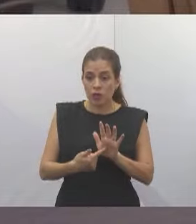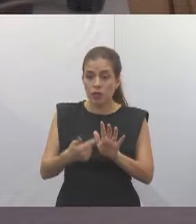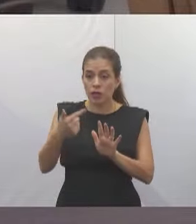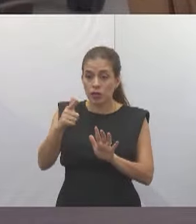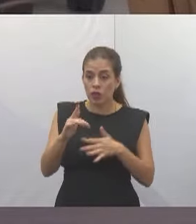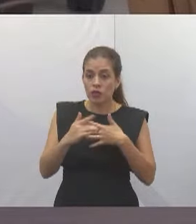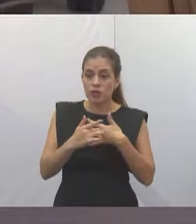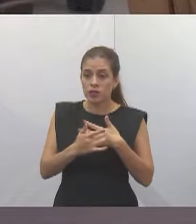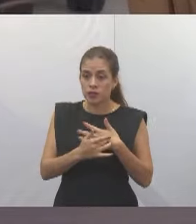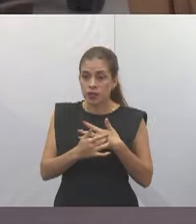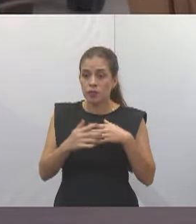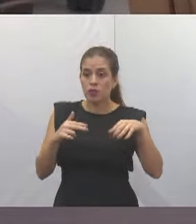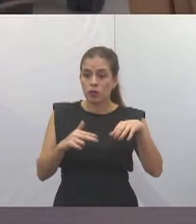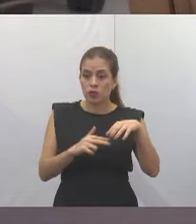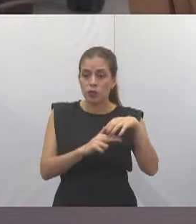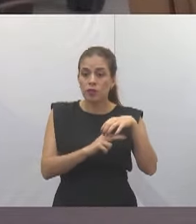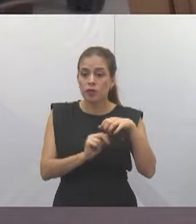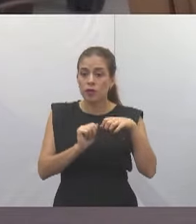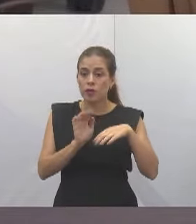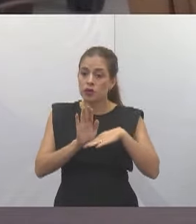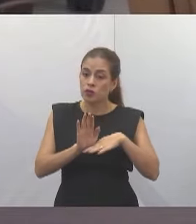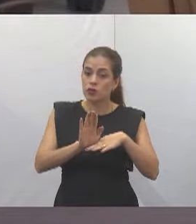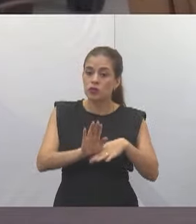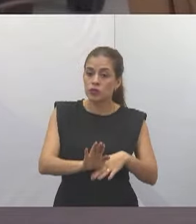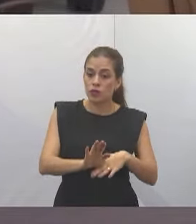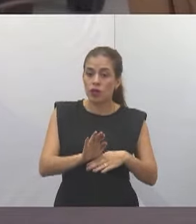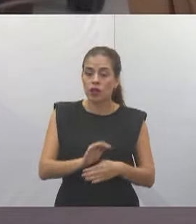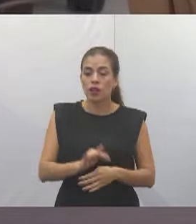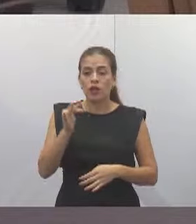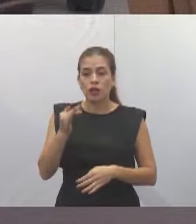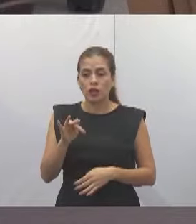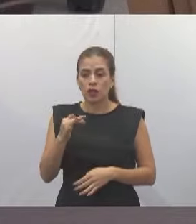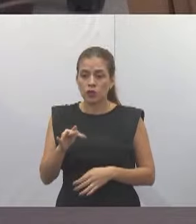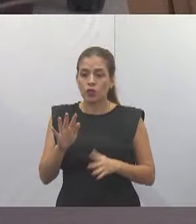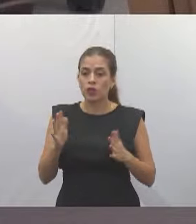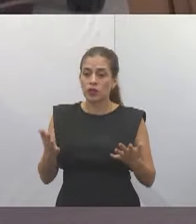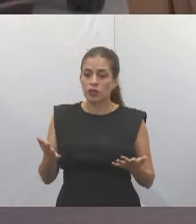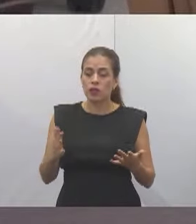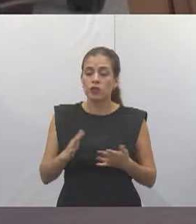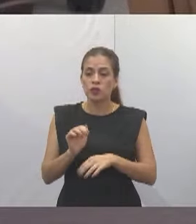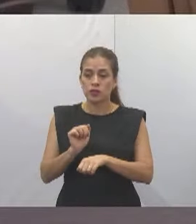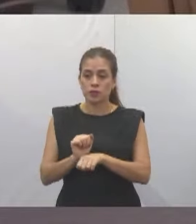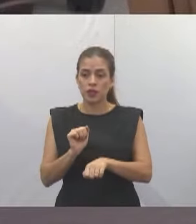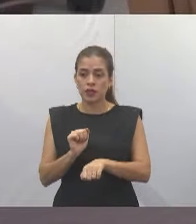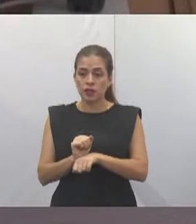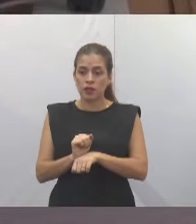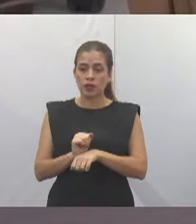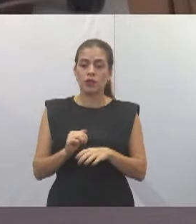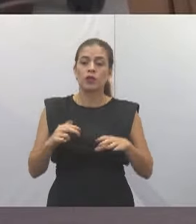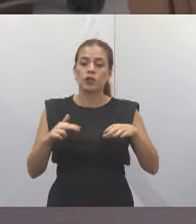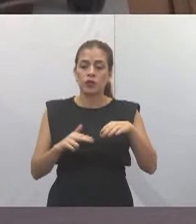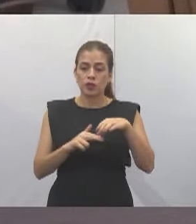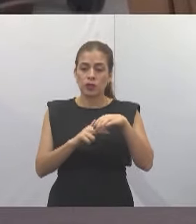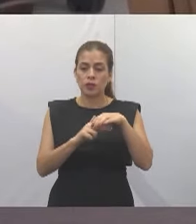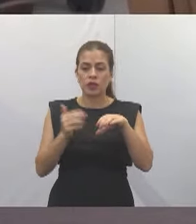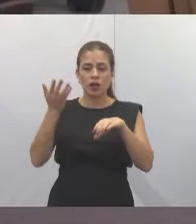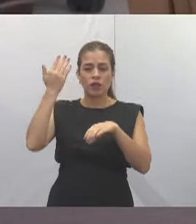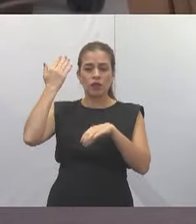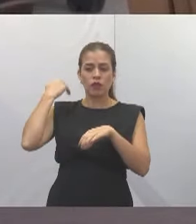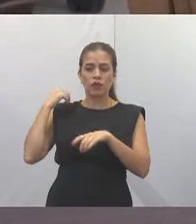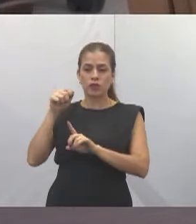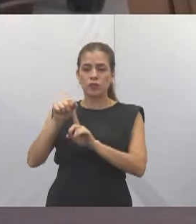aguardando uma tomografia que poderia me ajudar nessa condição. Eu estava aguardando a tomografia desde